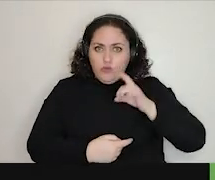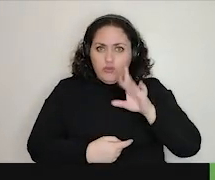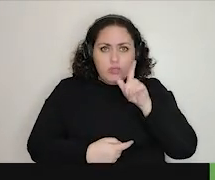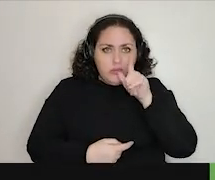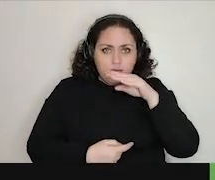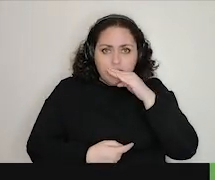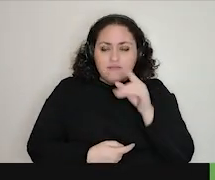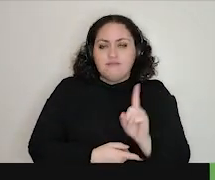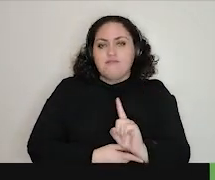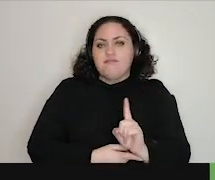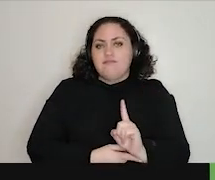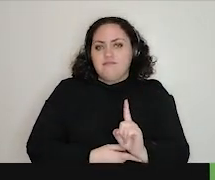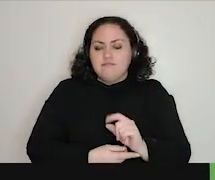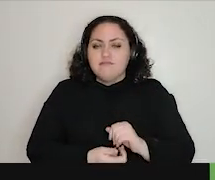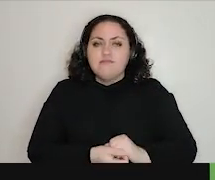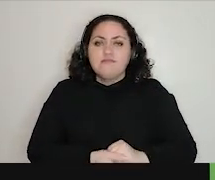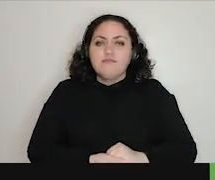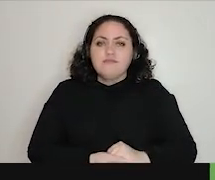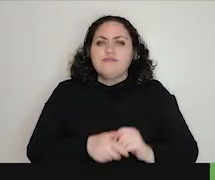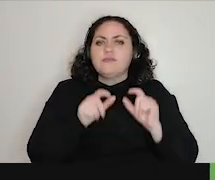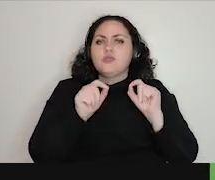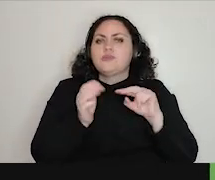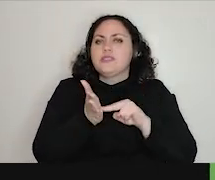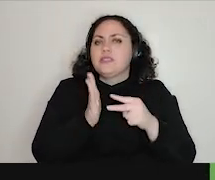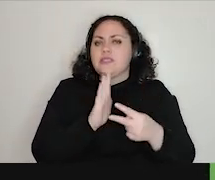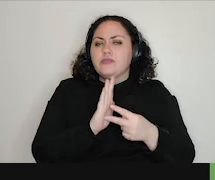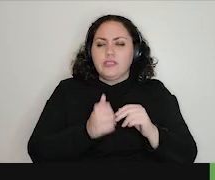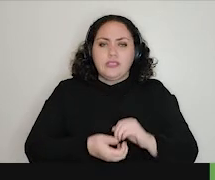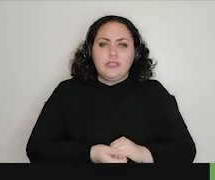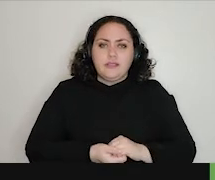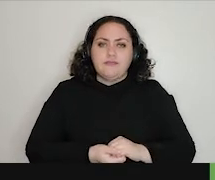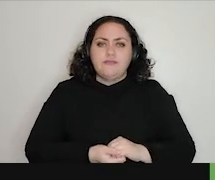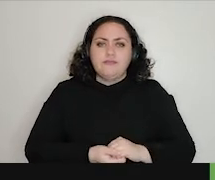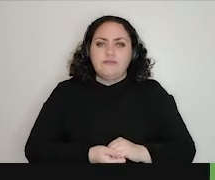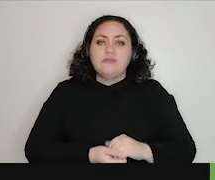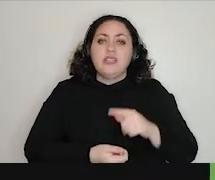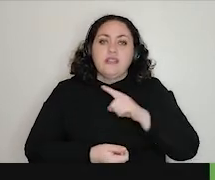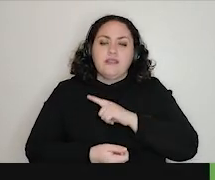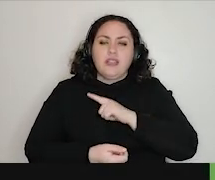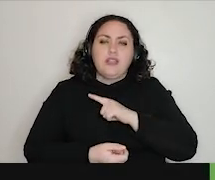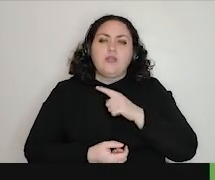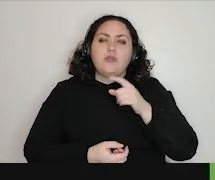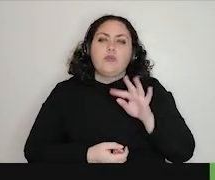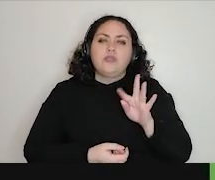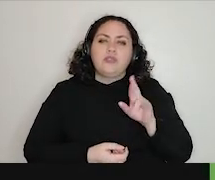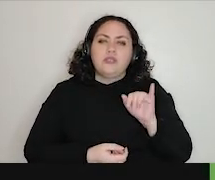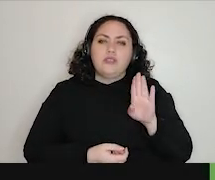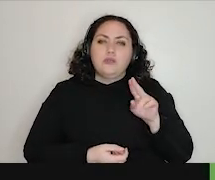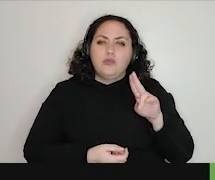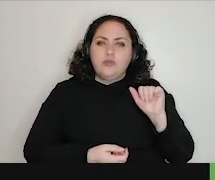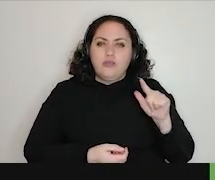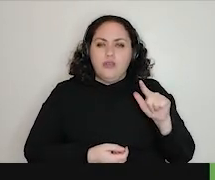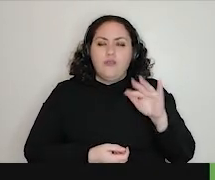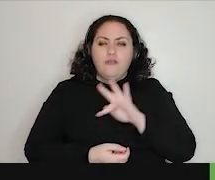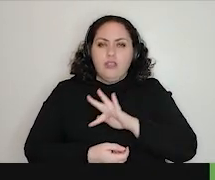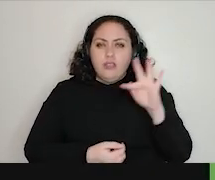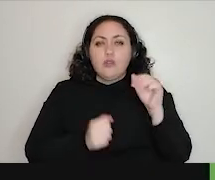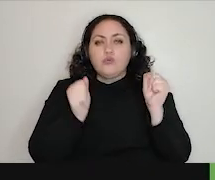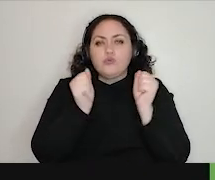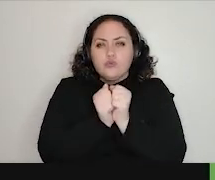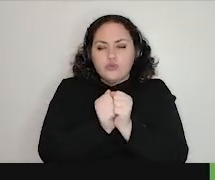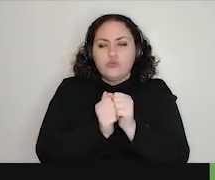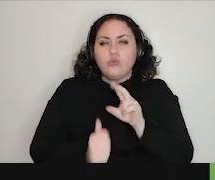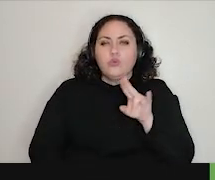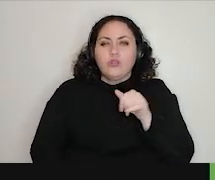não pode se resumir ao genital. E o que quer dizer isso? O Supremo Tribunal Federal, junto com a Defensoria Pública da União,